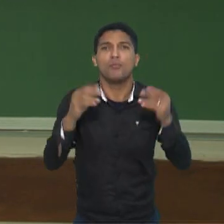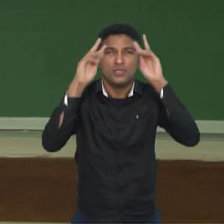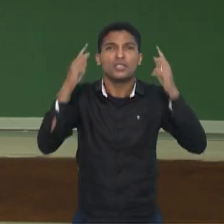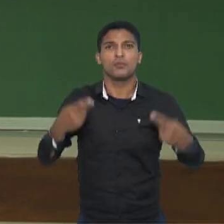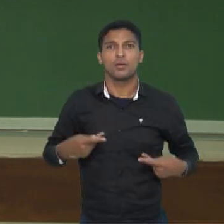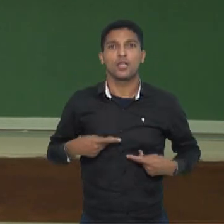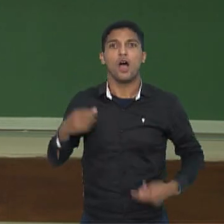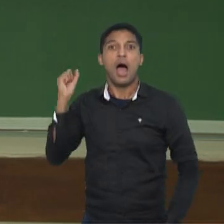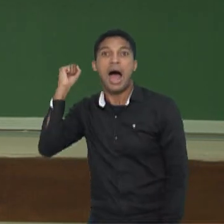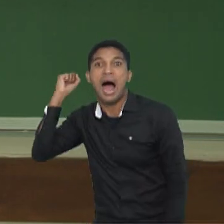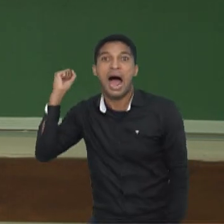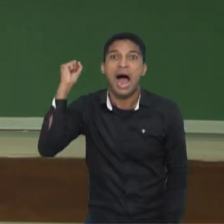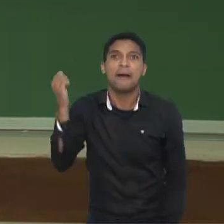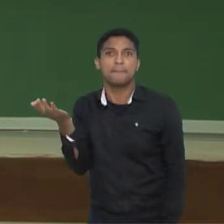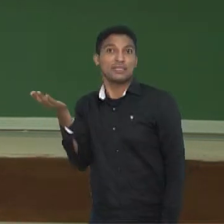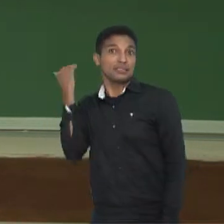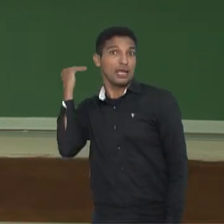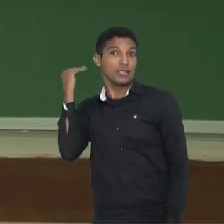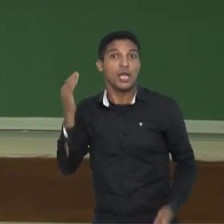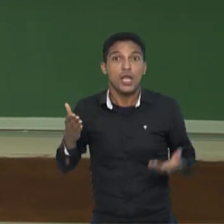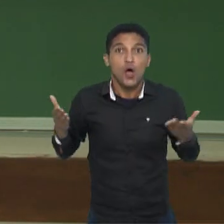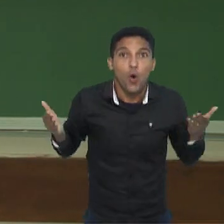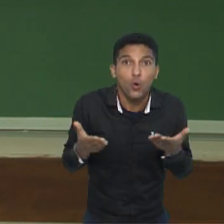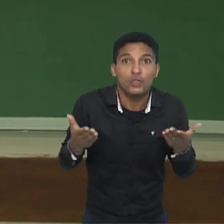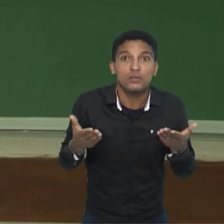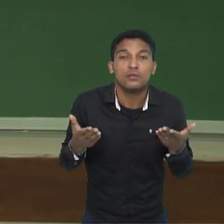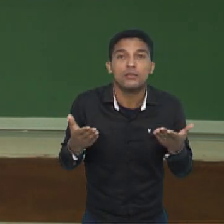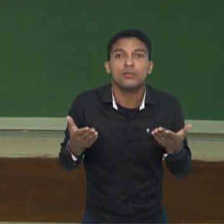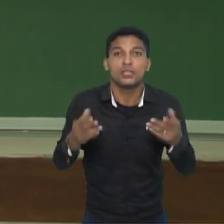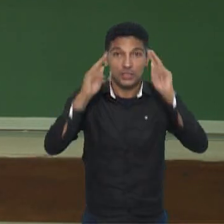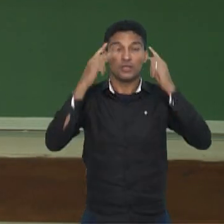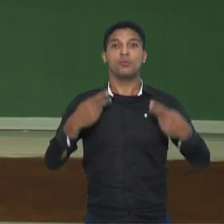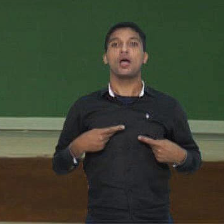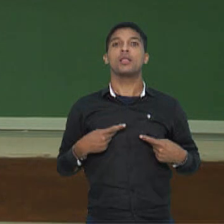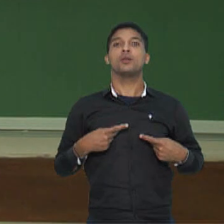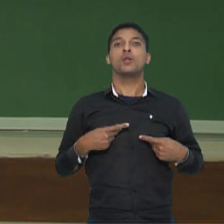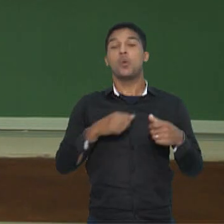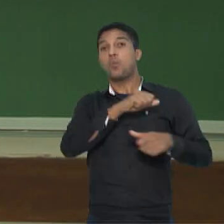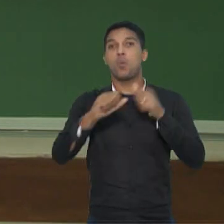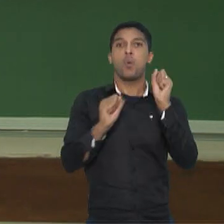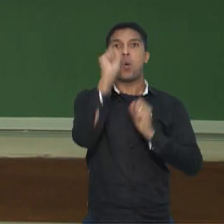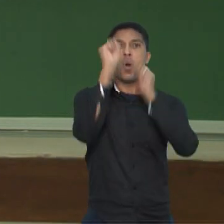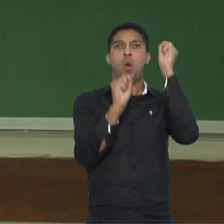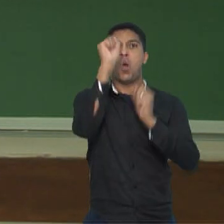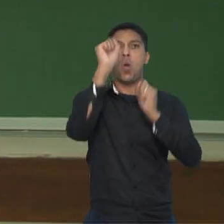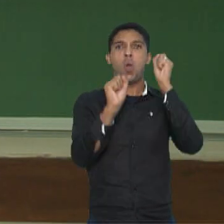se alimenta, que eu direi quem você é? A alimentação diz muito sobre nós.